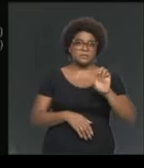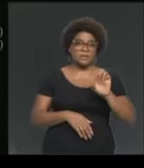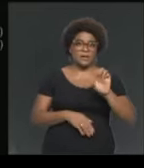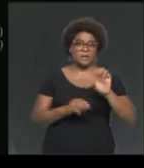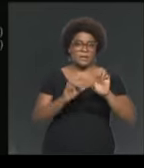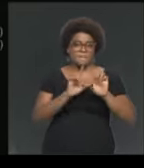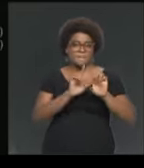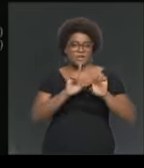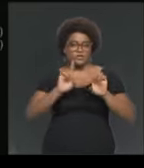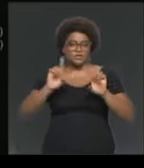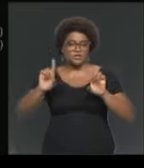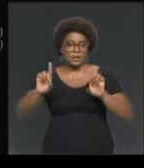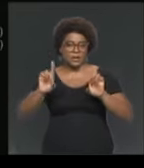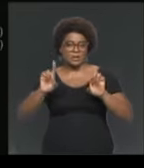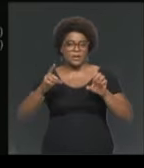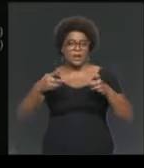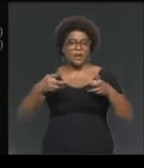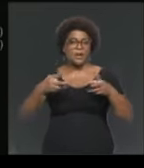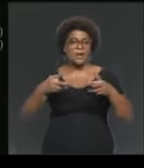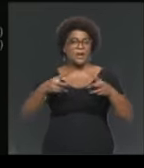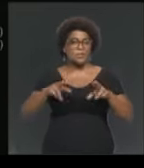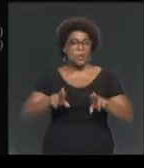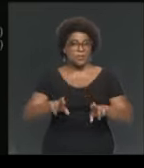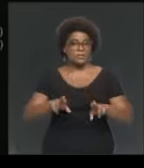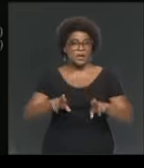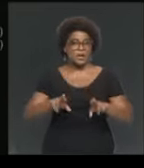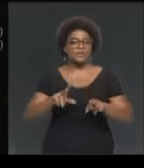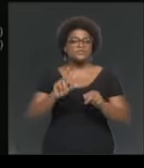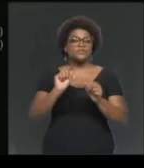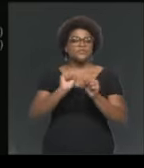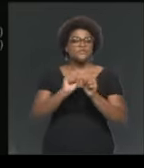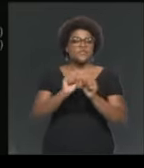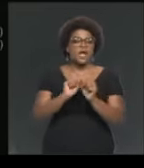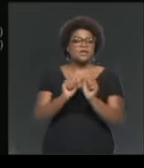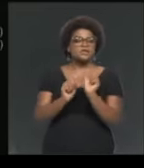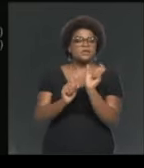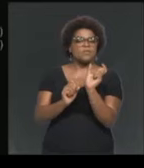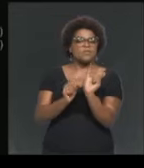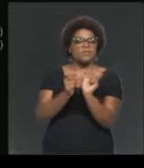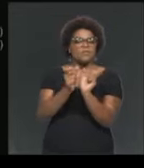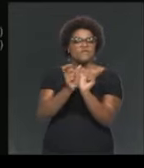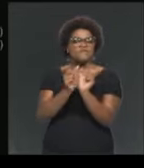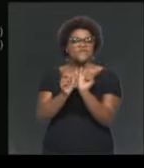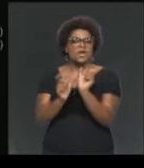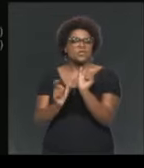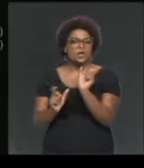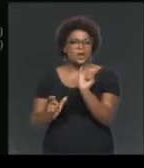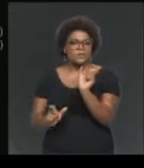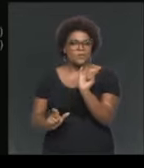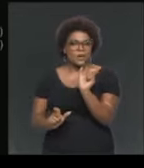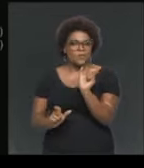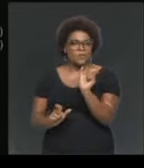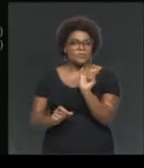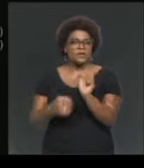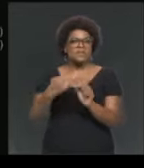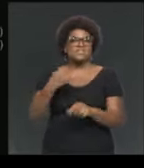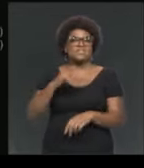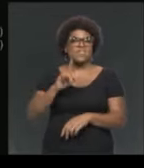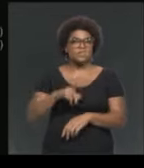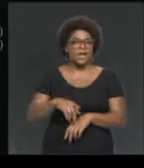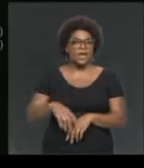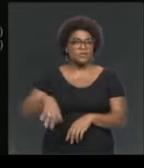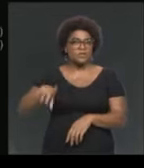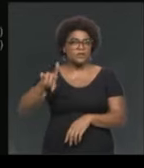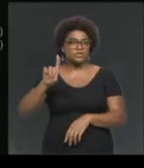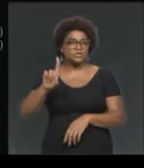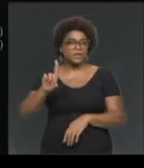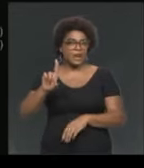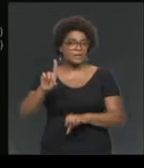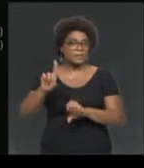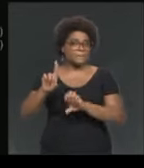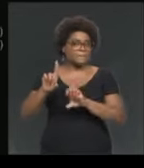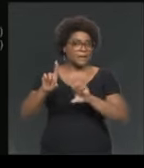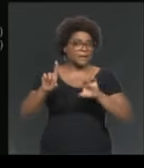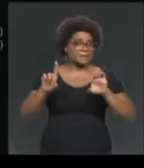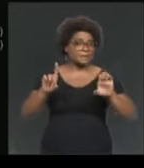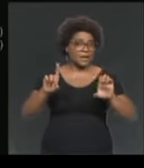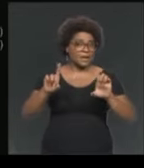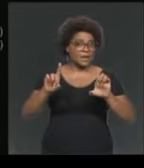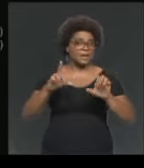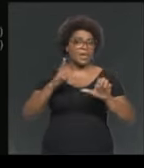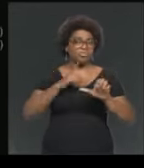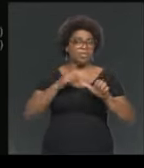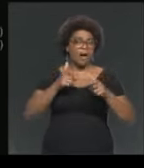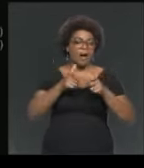está fatorando. E se você vai da direita para a esquerda, você está expandindo a expressão.